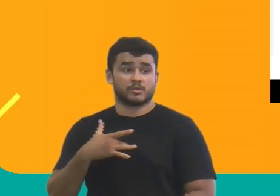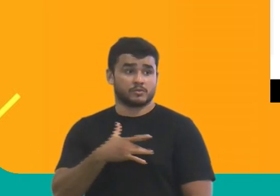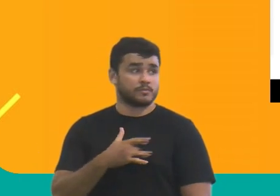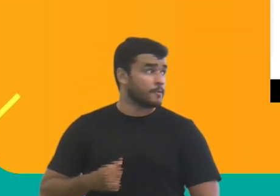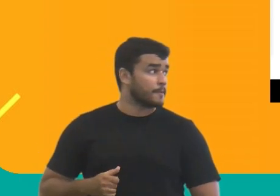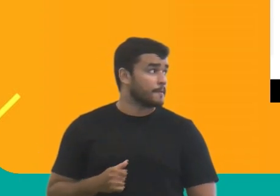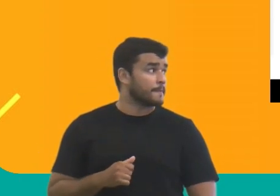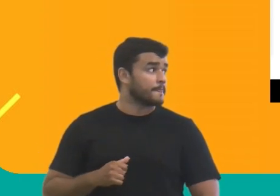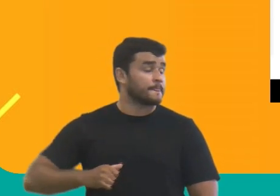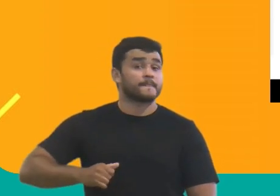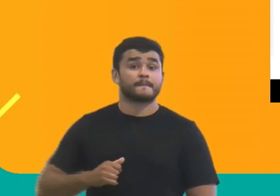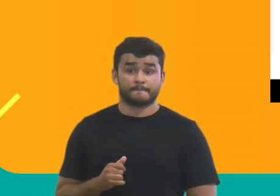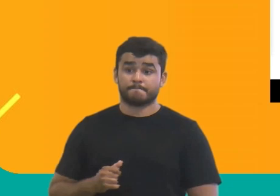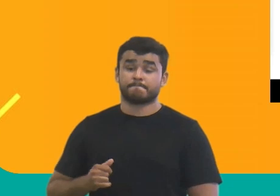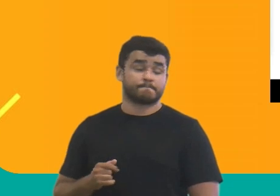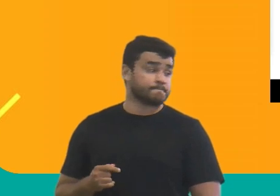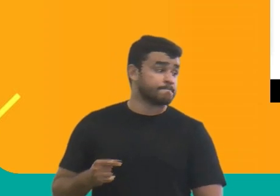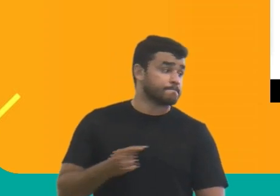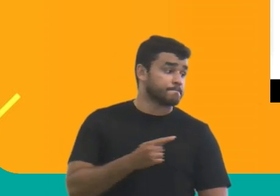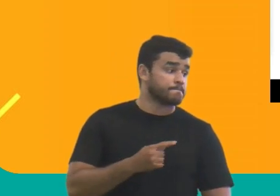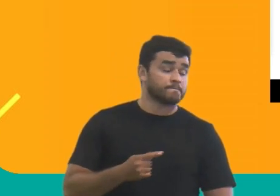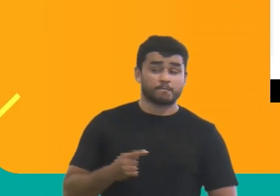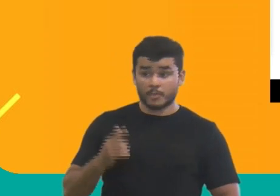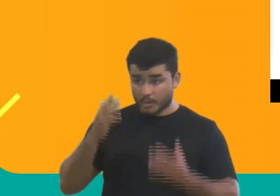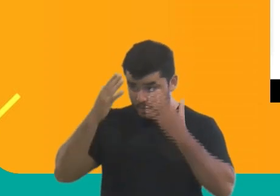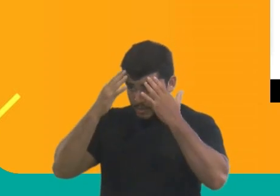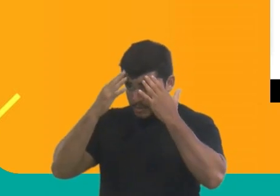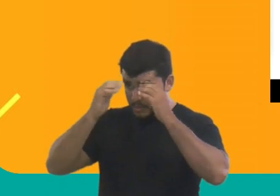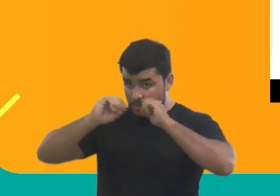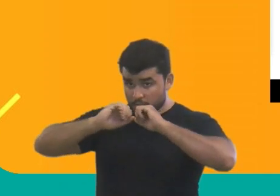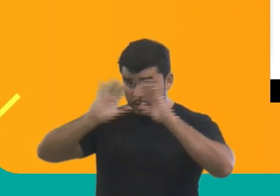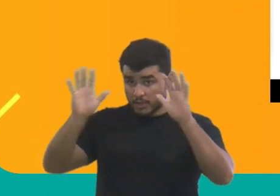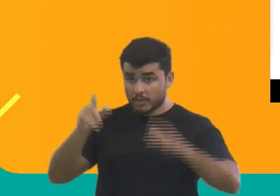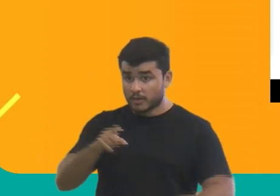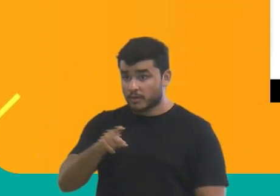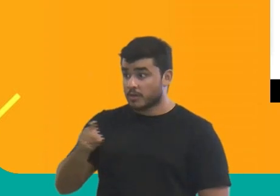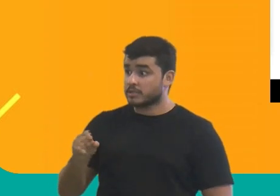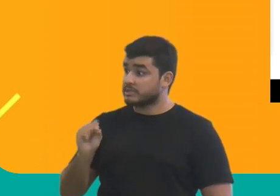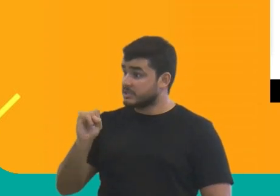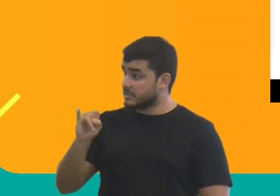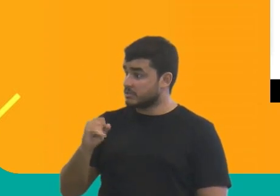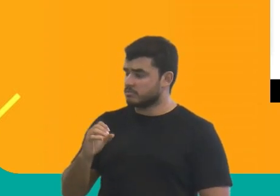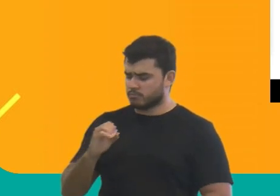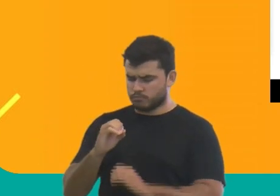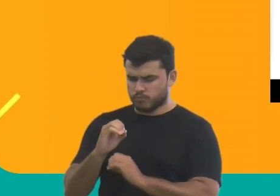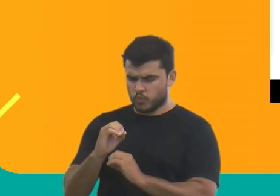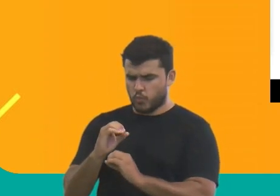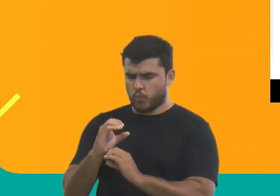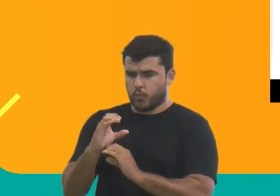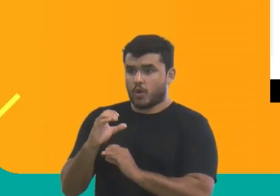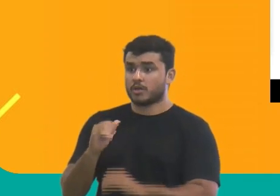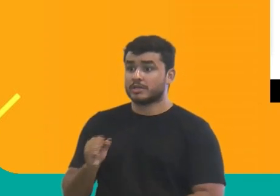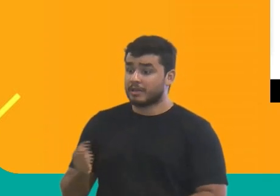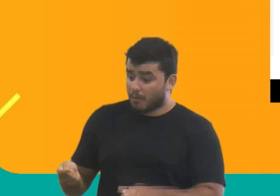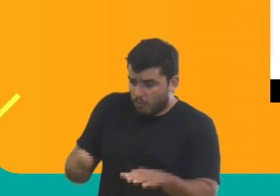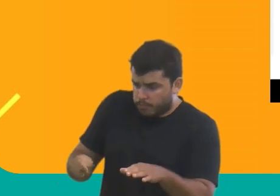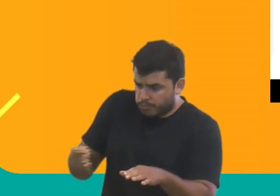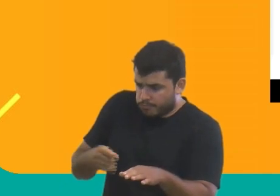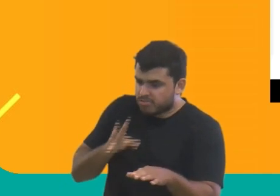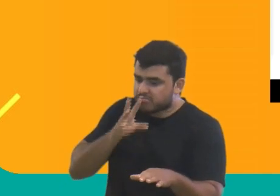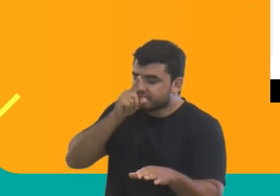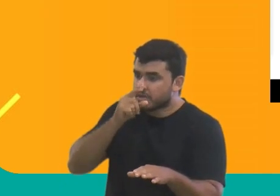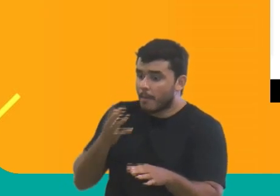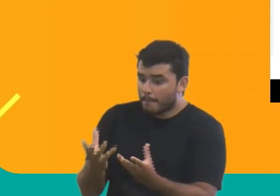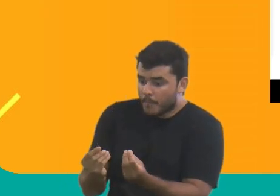frente. Mas para este nosso encontro, eu quero que você entenda que sempre que eu tiver uma pressão osmótica muito superior ao sistema, eu